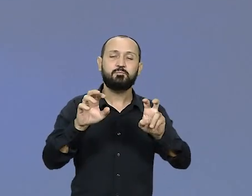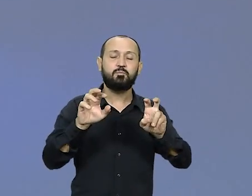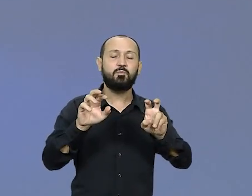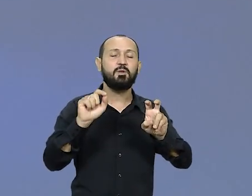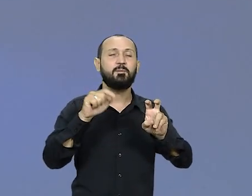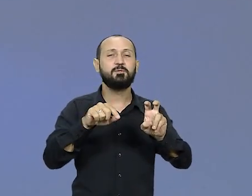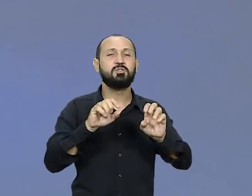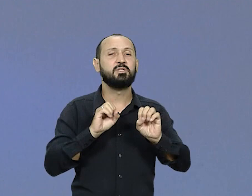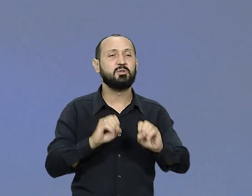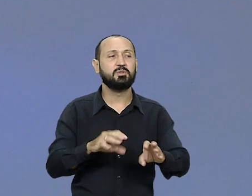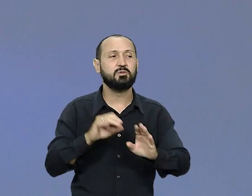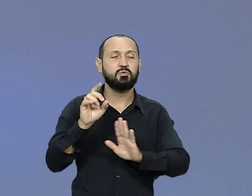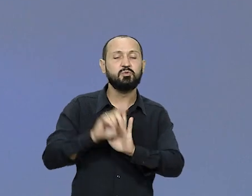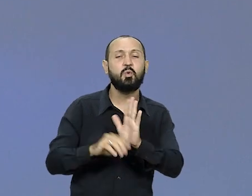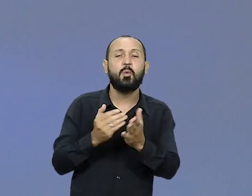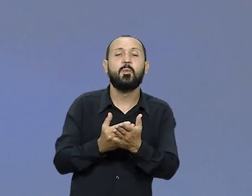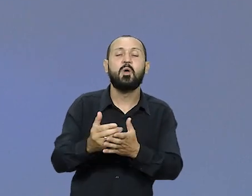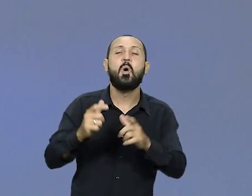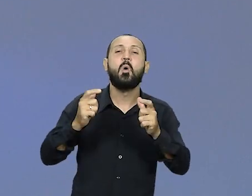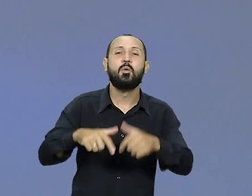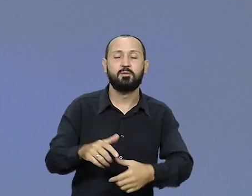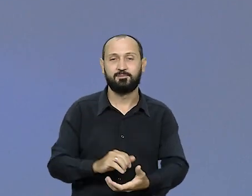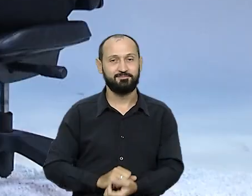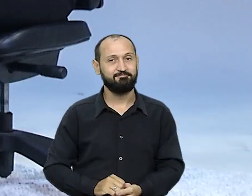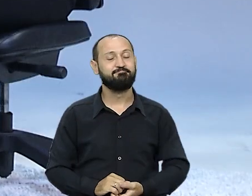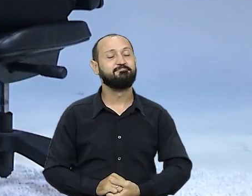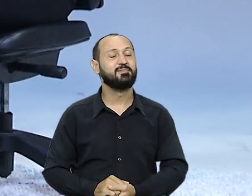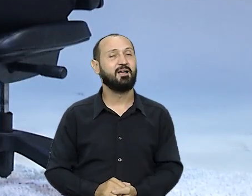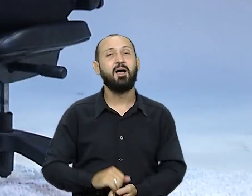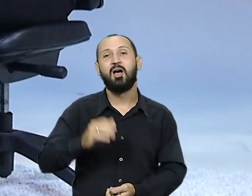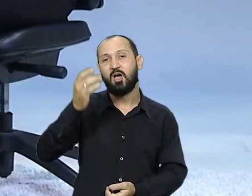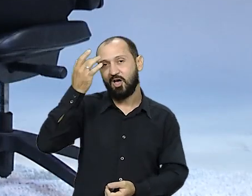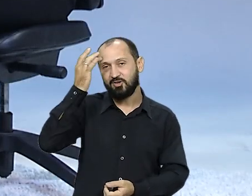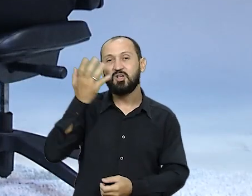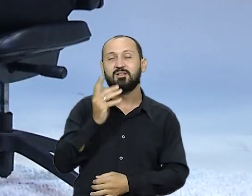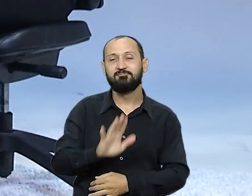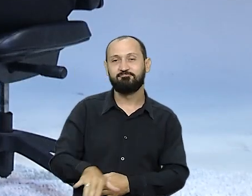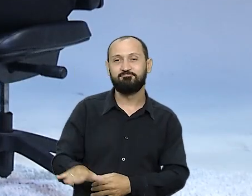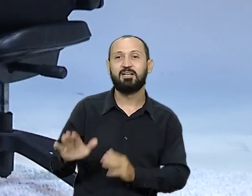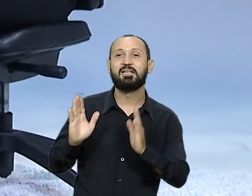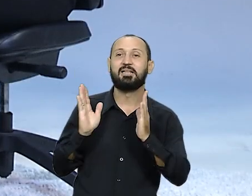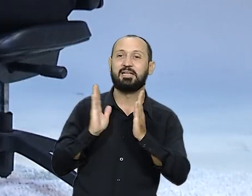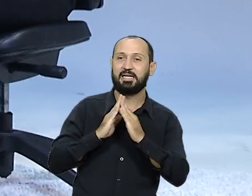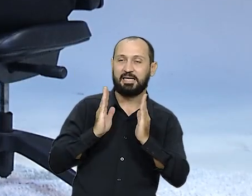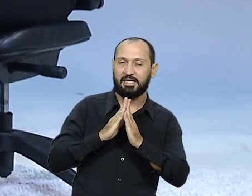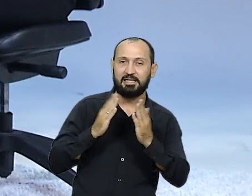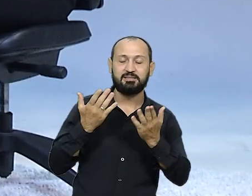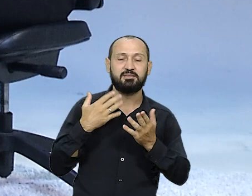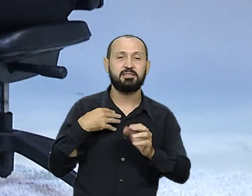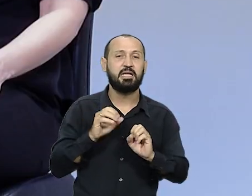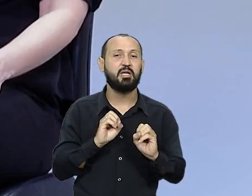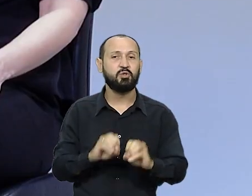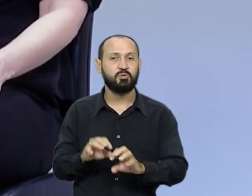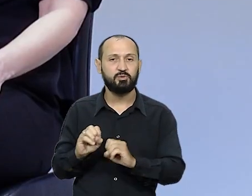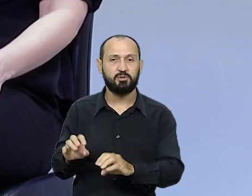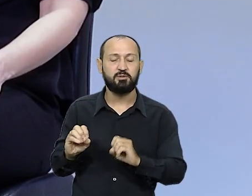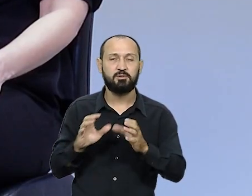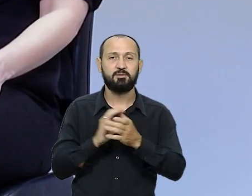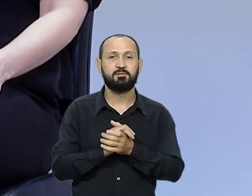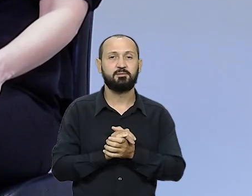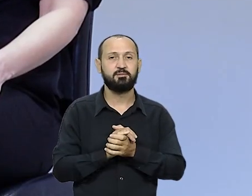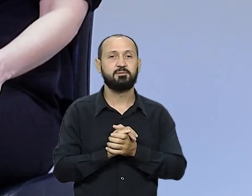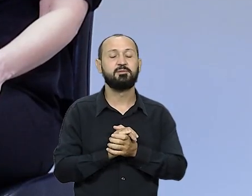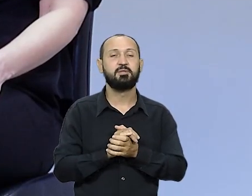educação em direitos, a gente parte da onde, doutora? Eu acho que desde a infância, desde a casa, desde a